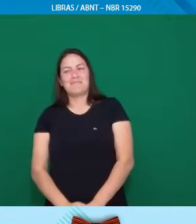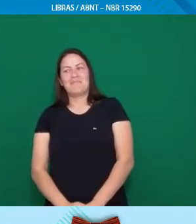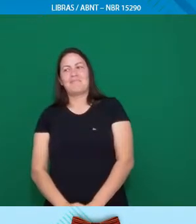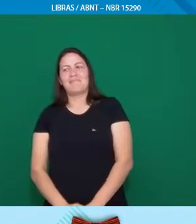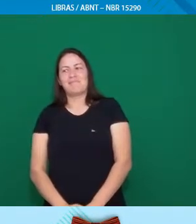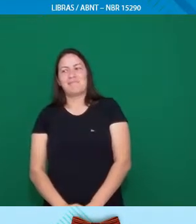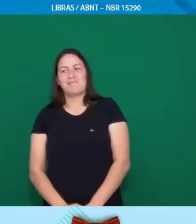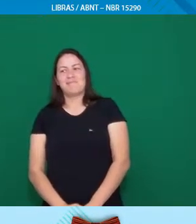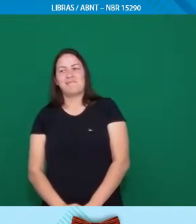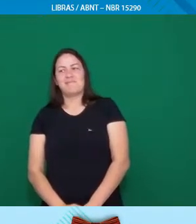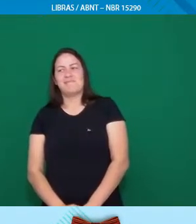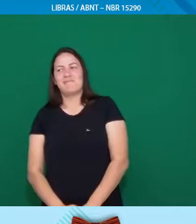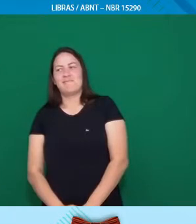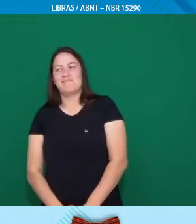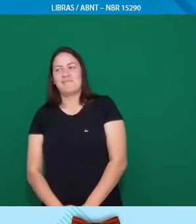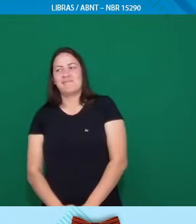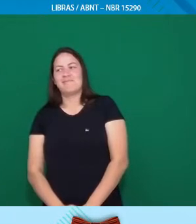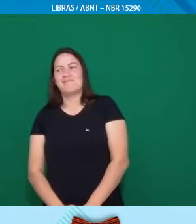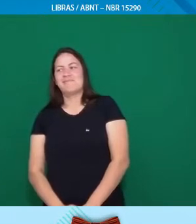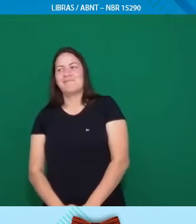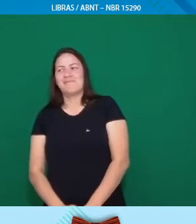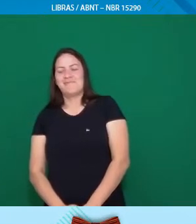E aí